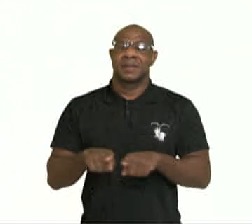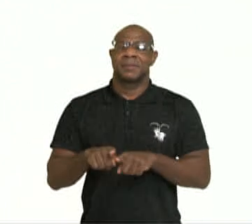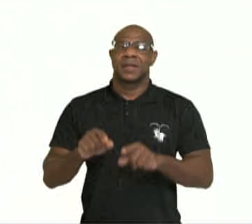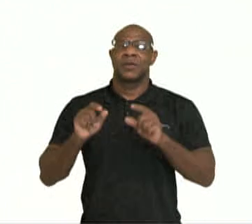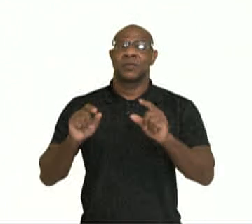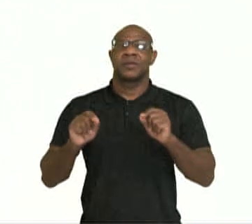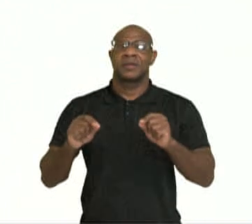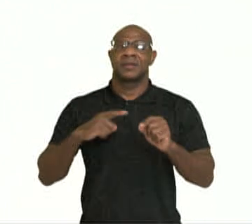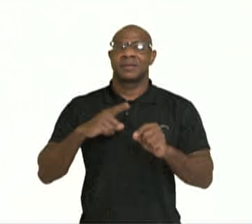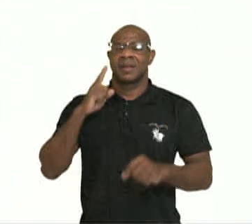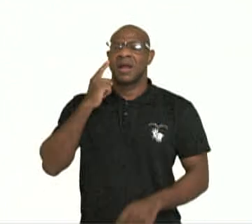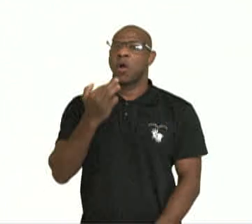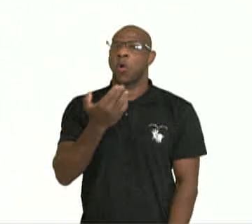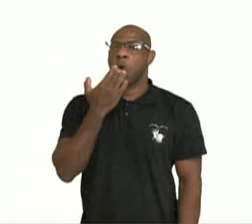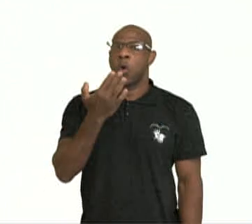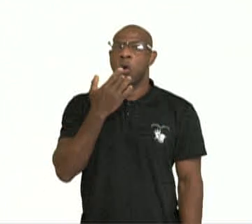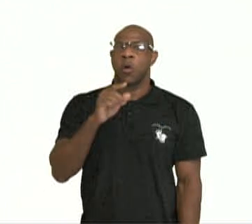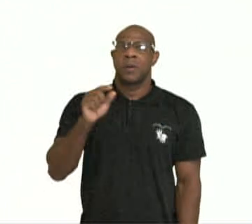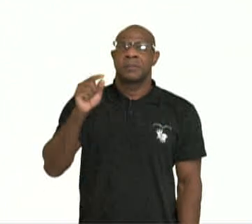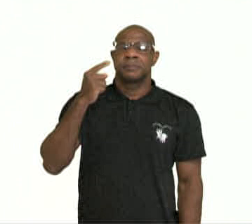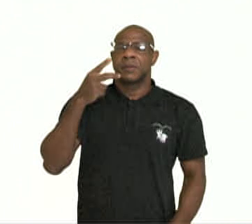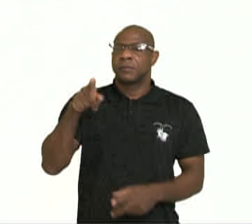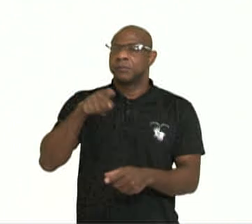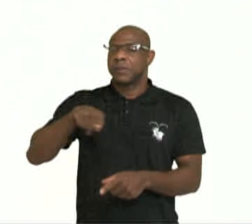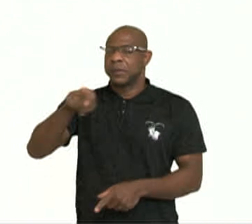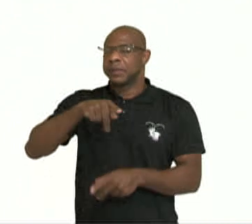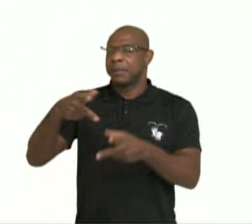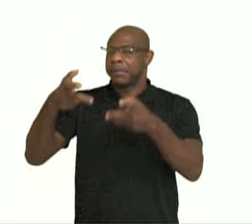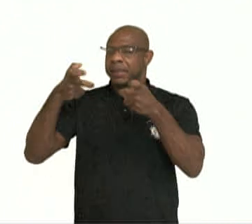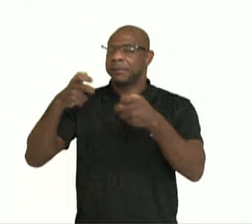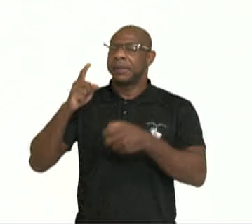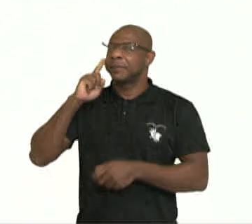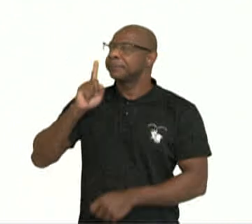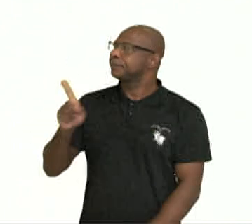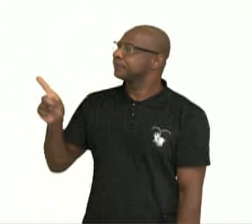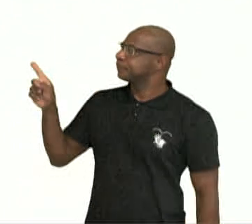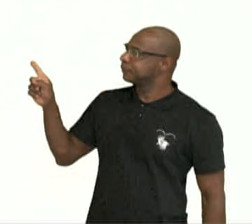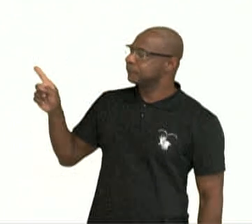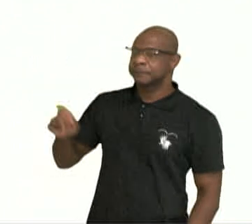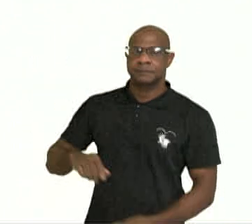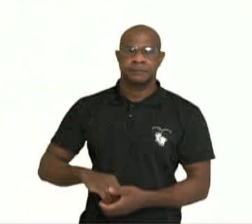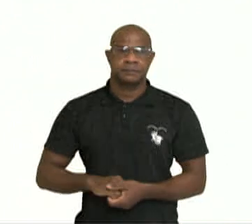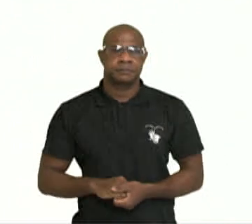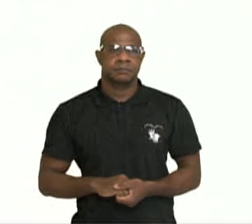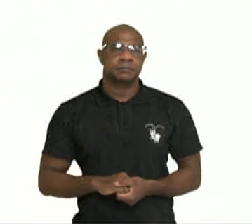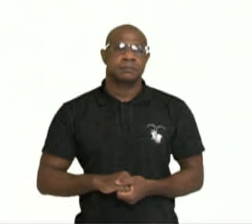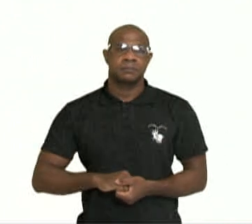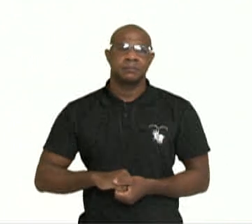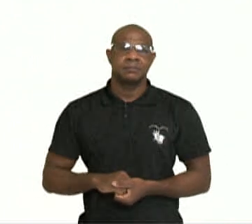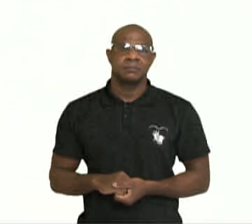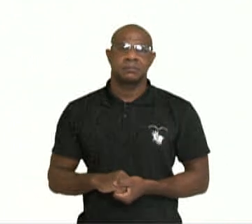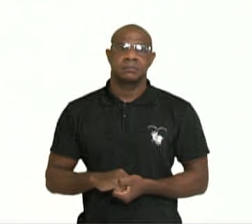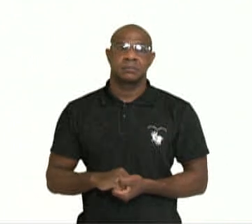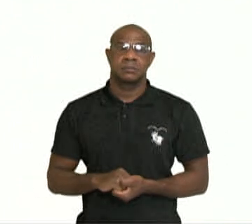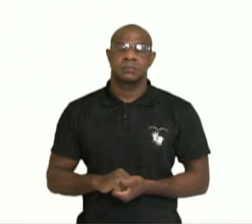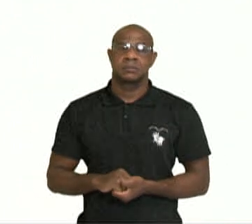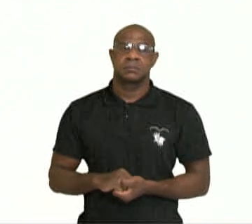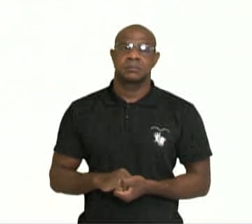pintado aqui, ó, nas cores, para vocês identificarem, né? Todos estes usos